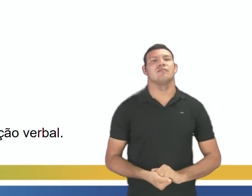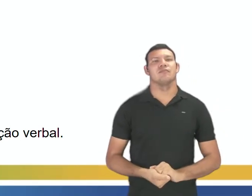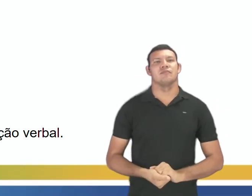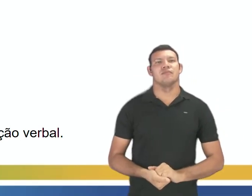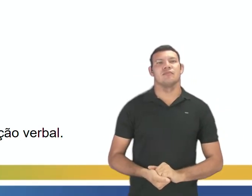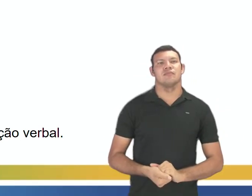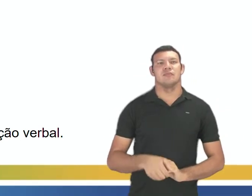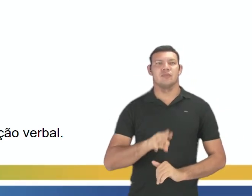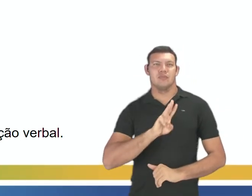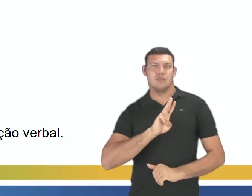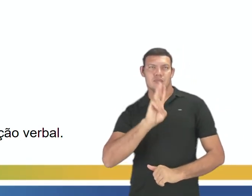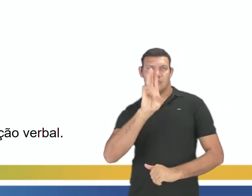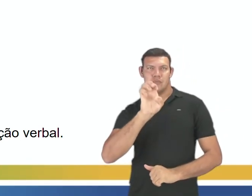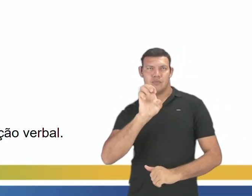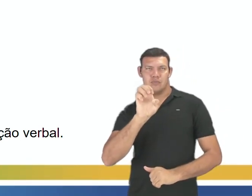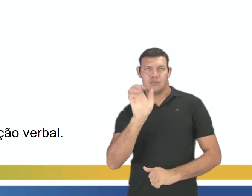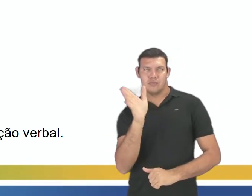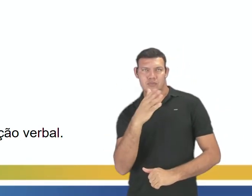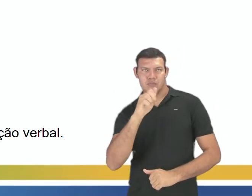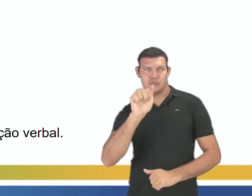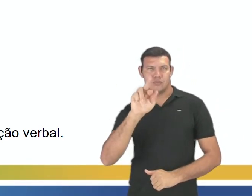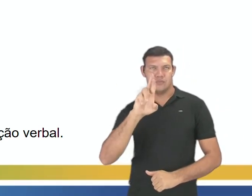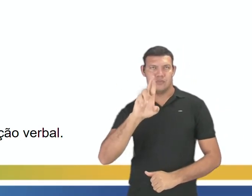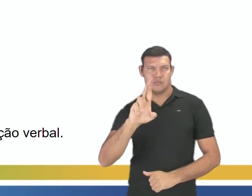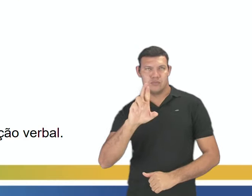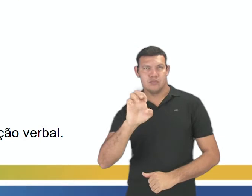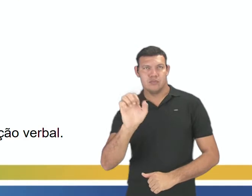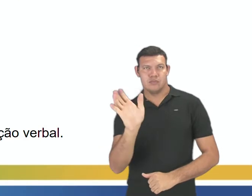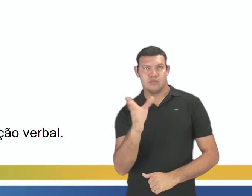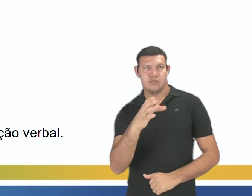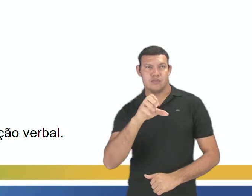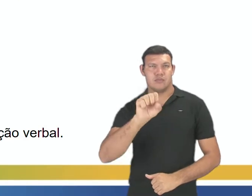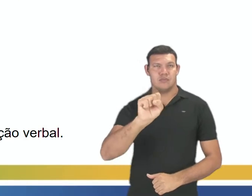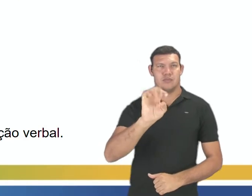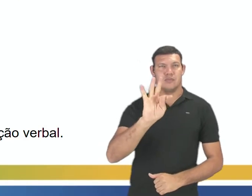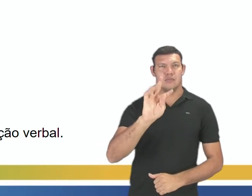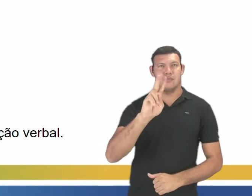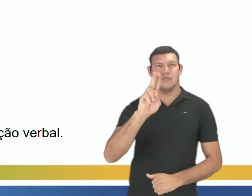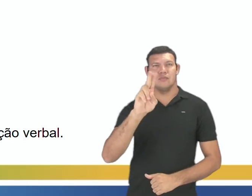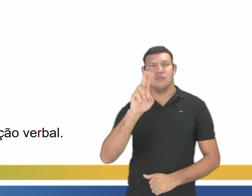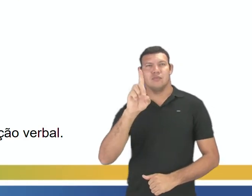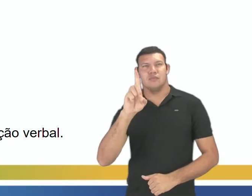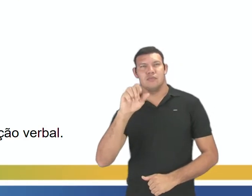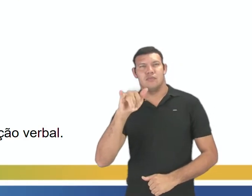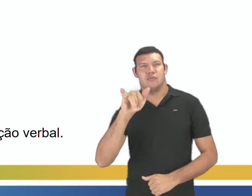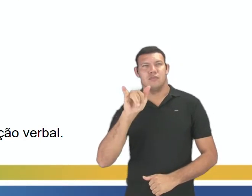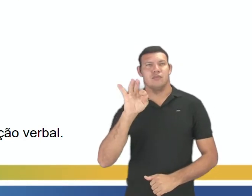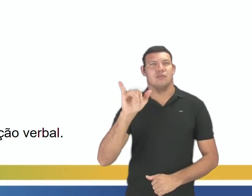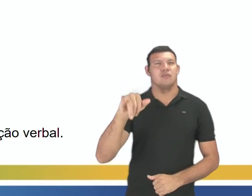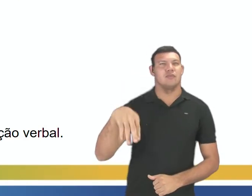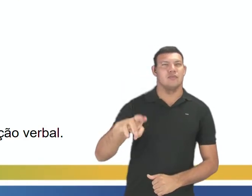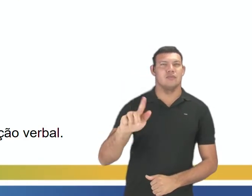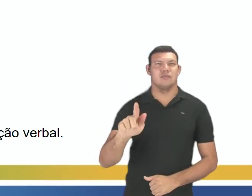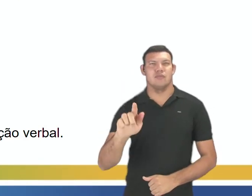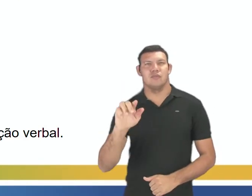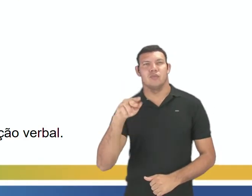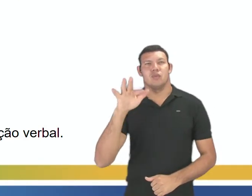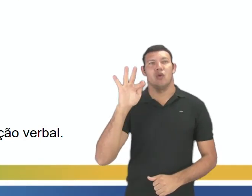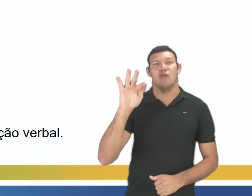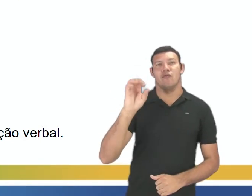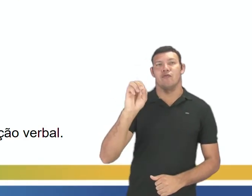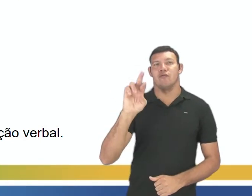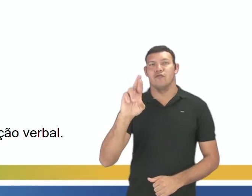O it, o pronome objeto. Mais ou menos esse é o conceito, entenderam? O último, she's calling him. Ela